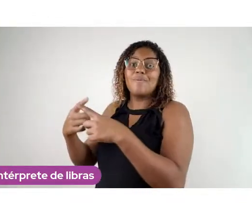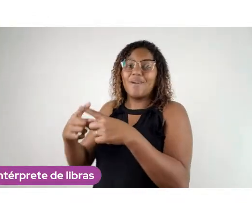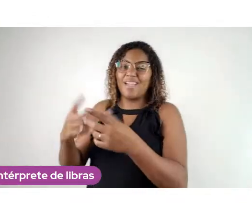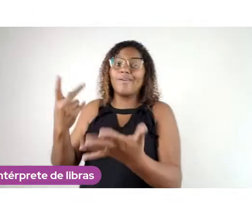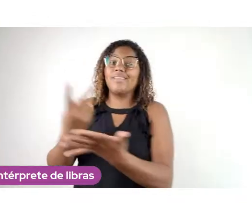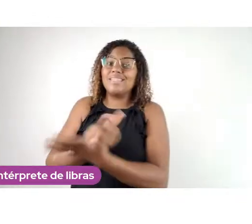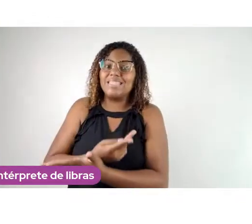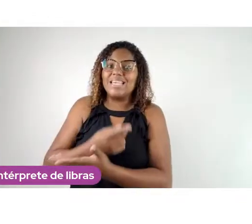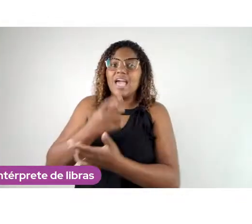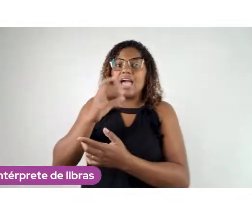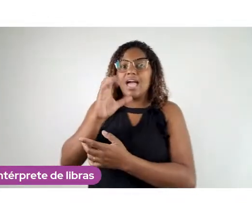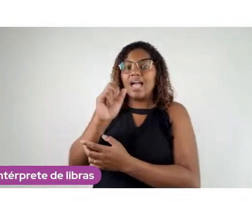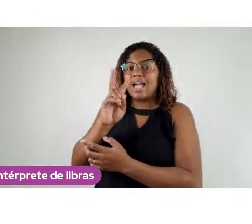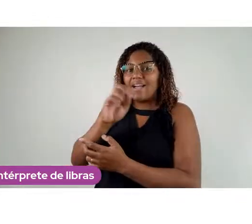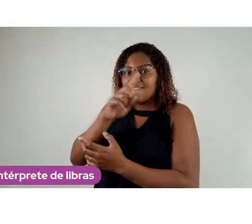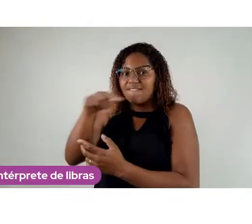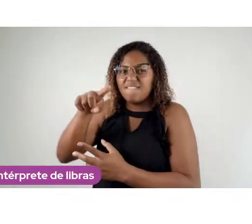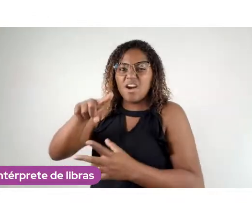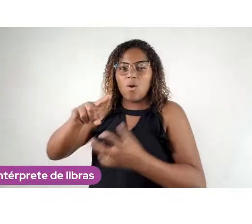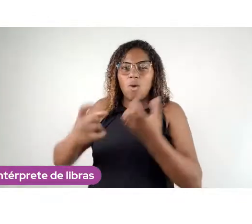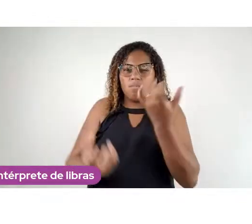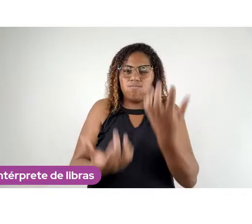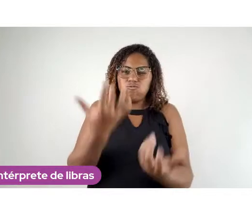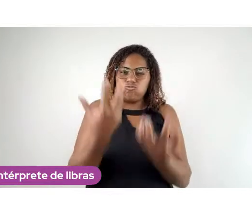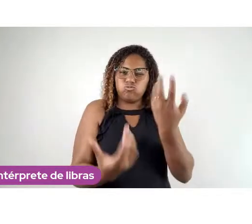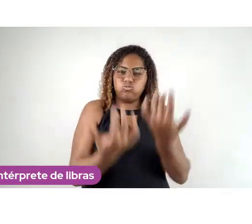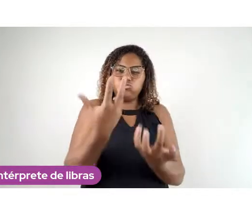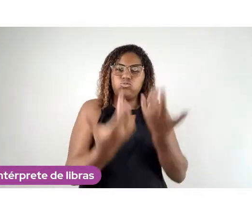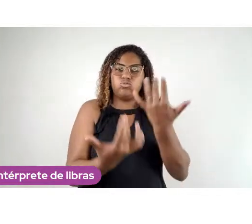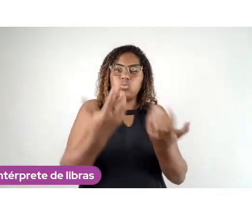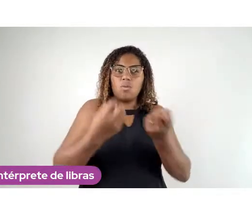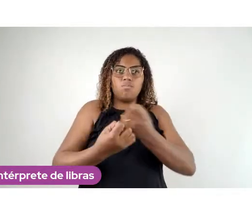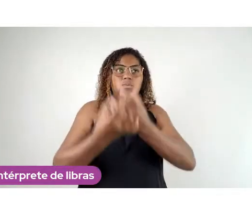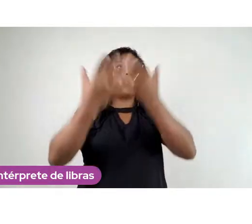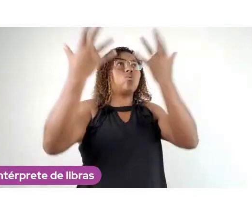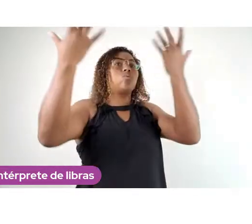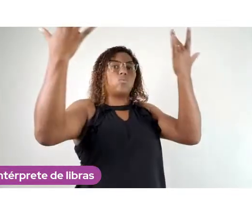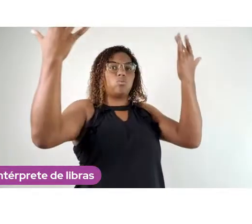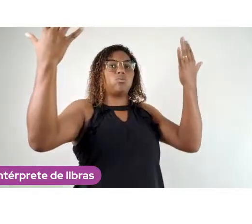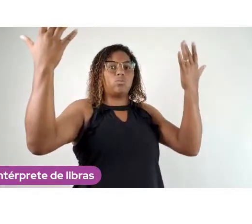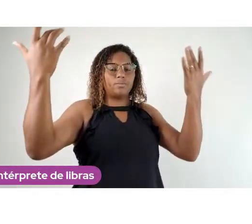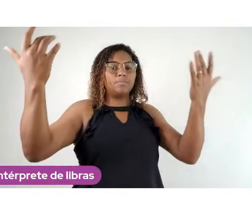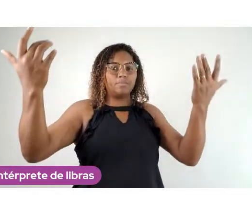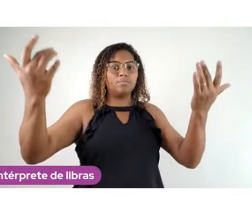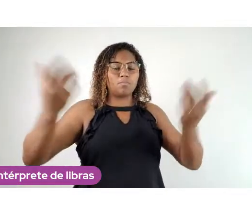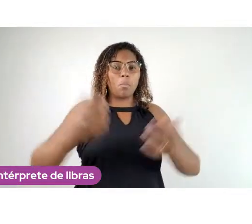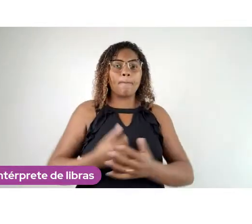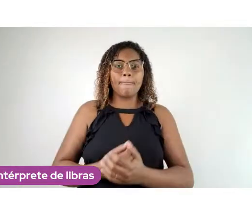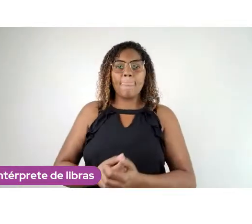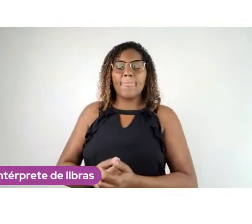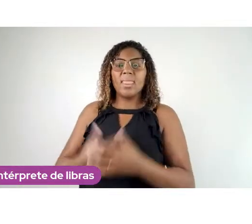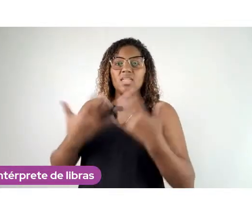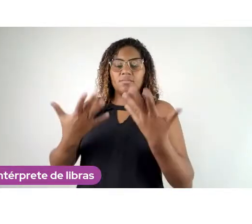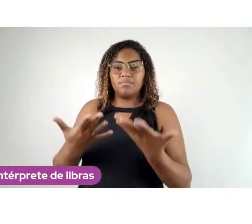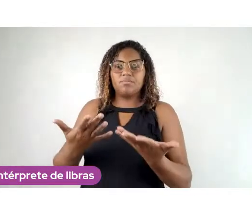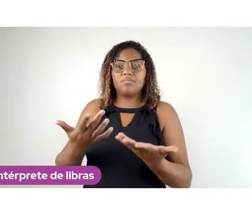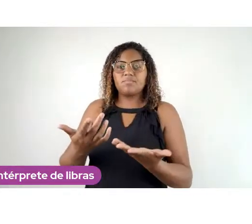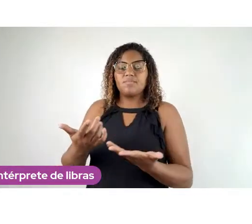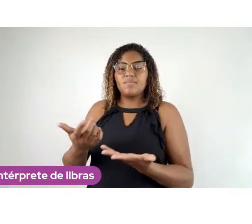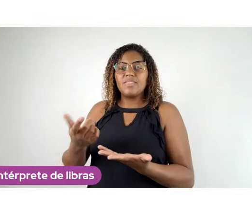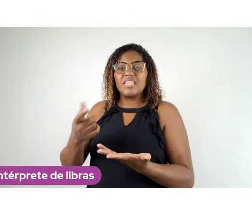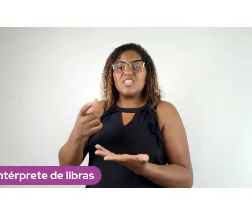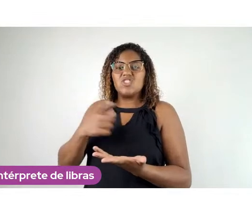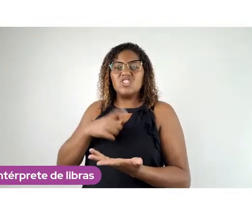para alimentar as máquinas a vapor, que estavam literalmente a todo vapor, já estava assim, no ápice da